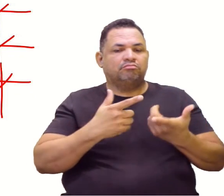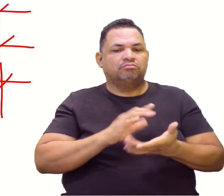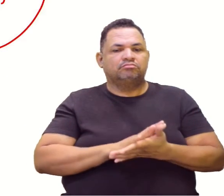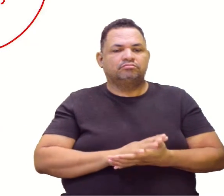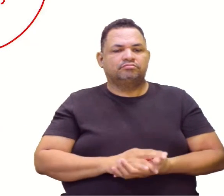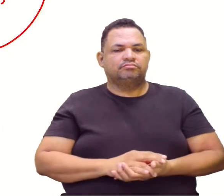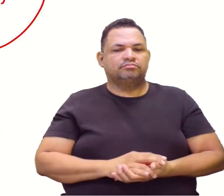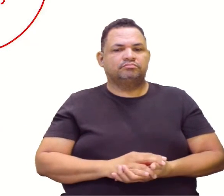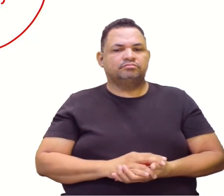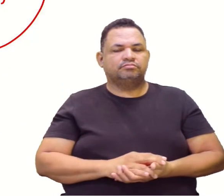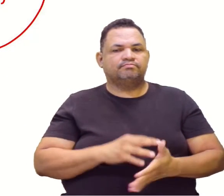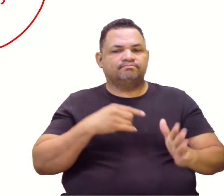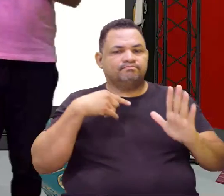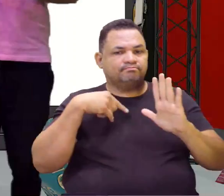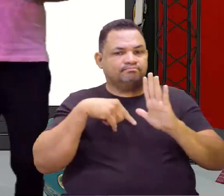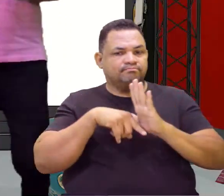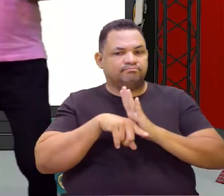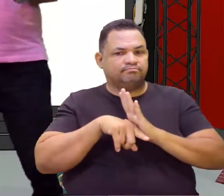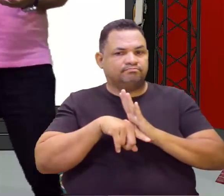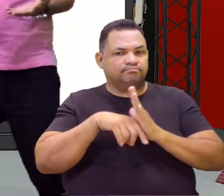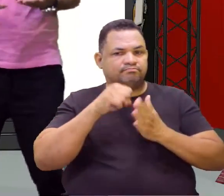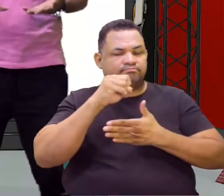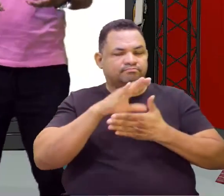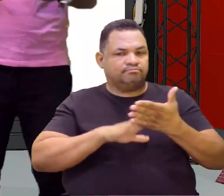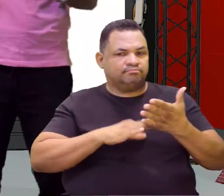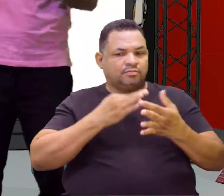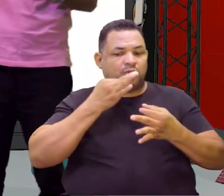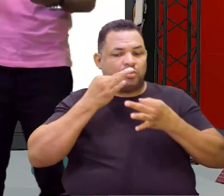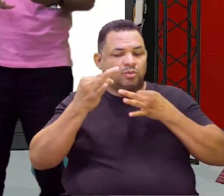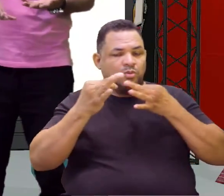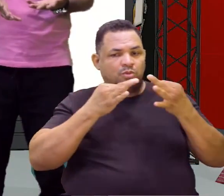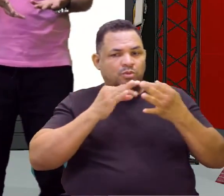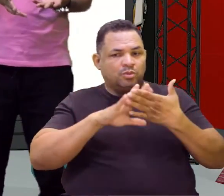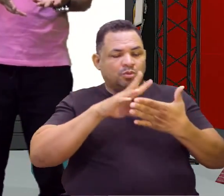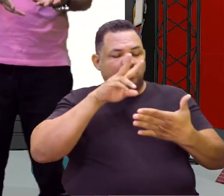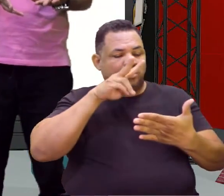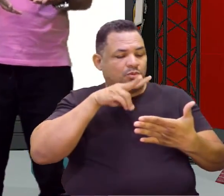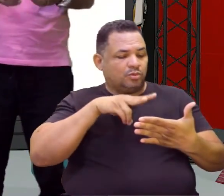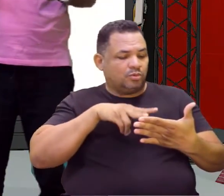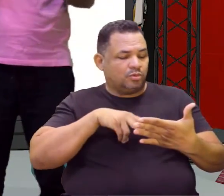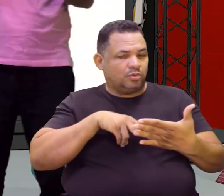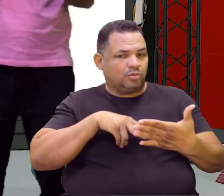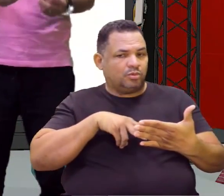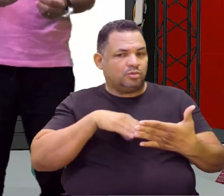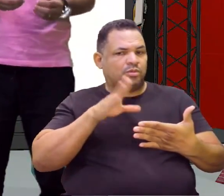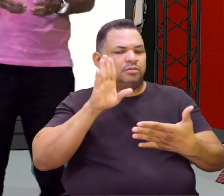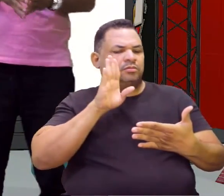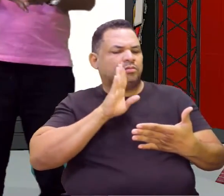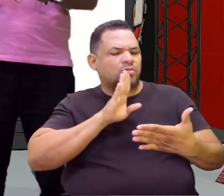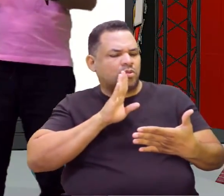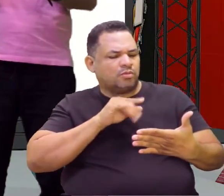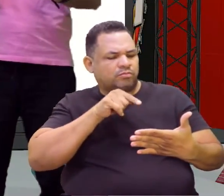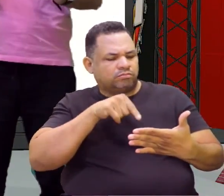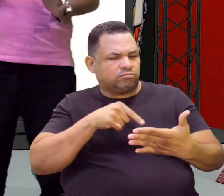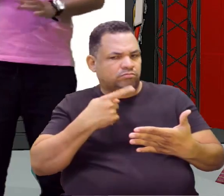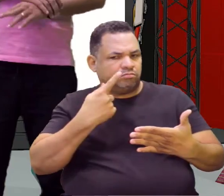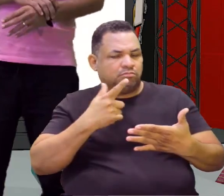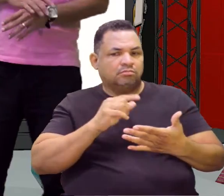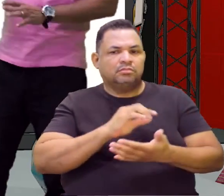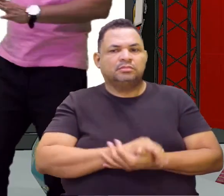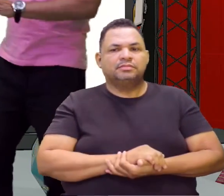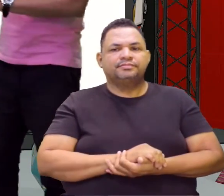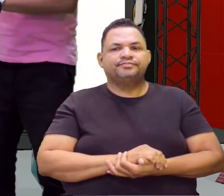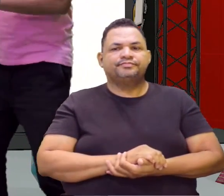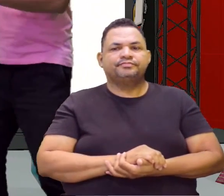certo? daqui é uma questão que eu sugiro a vocês que deem uma olhada né, bacana nela. Eu até vou fazer vamos